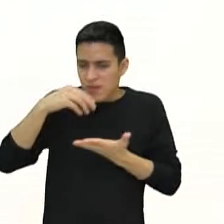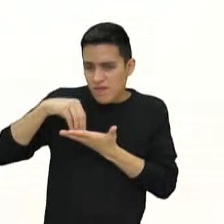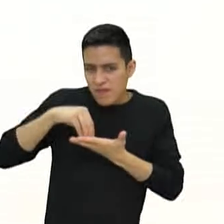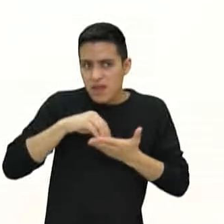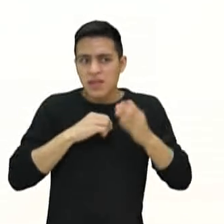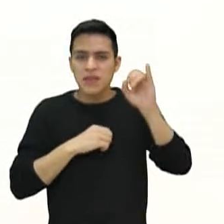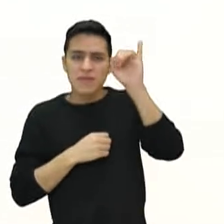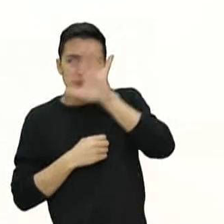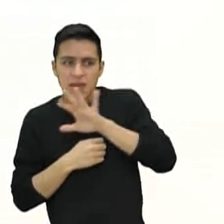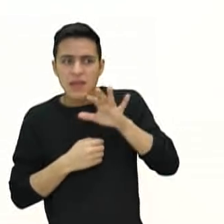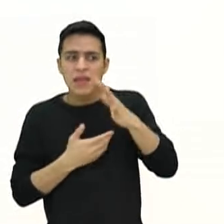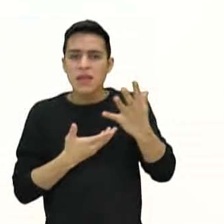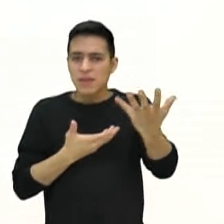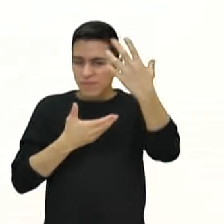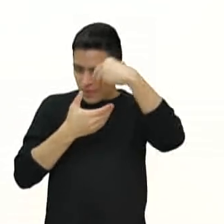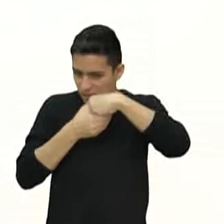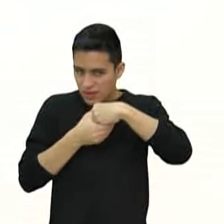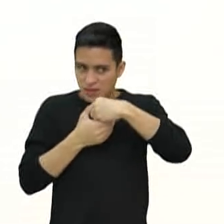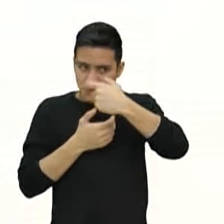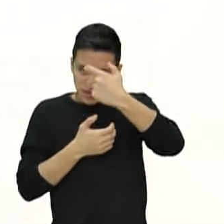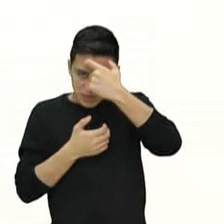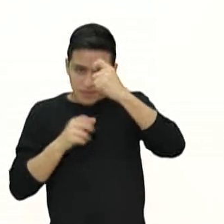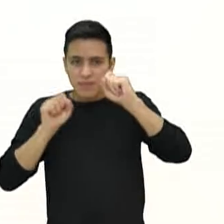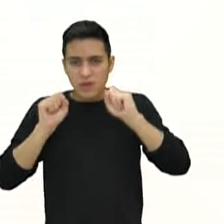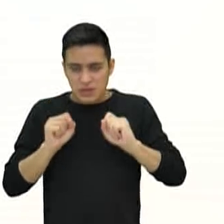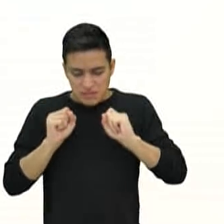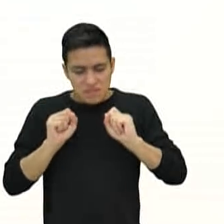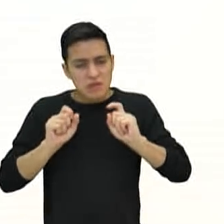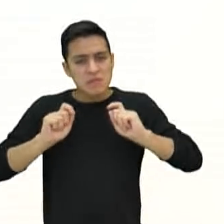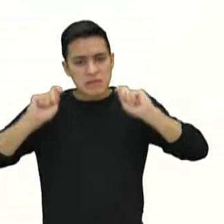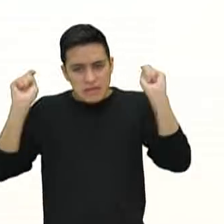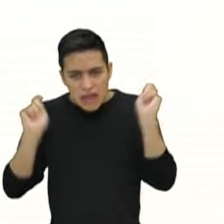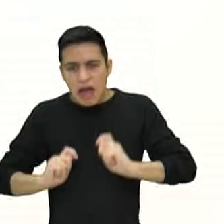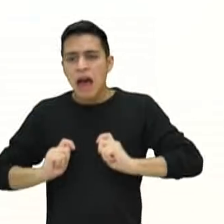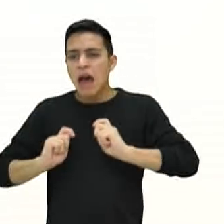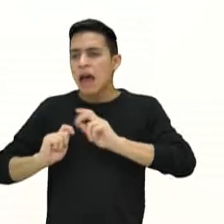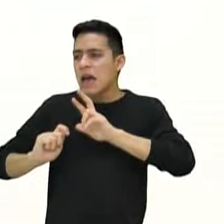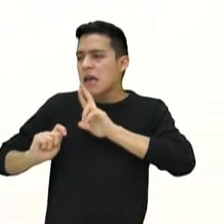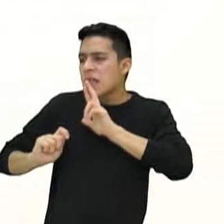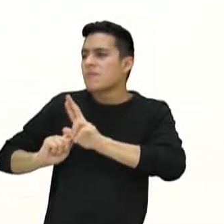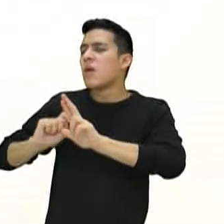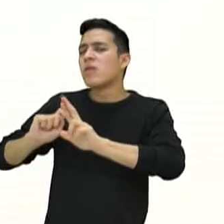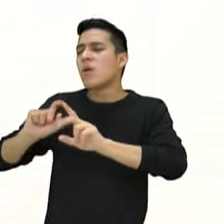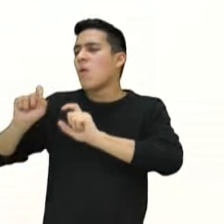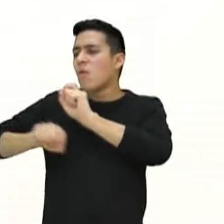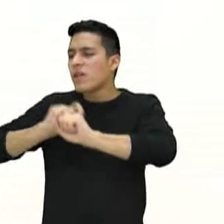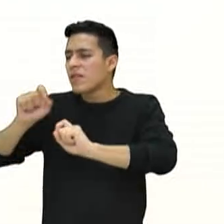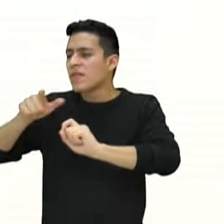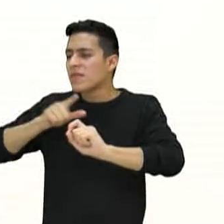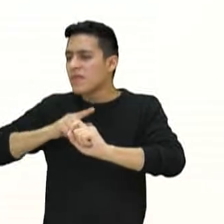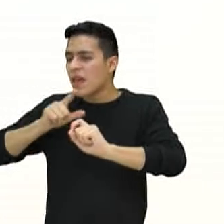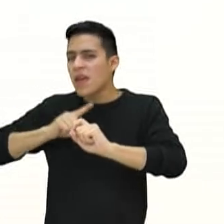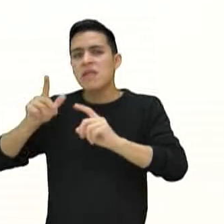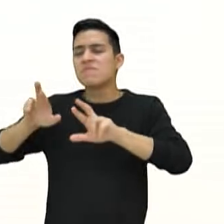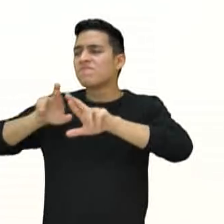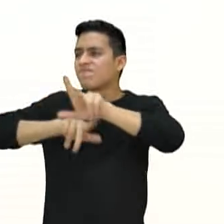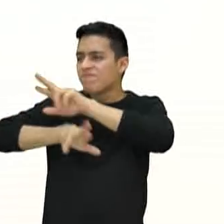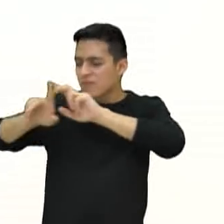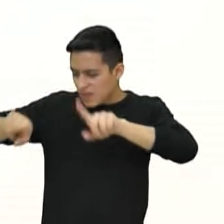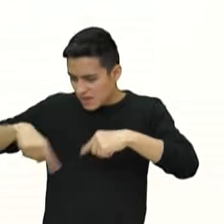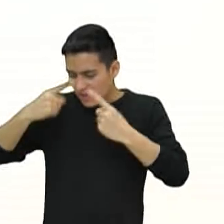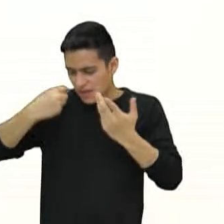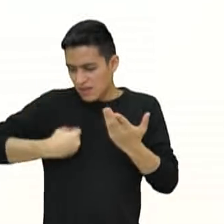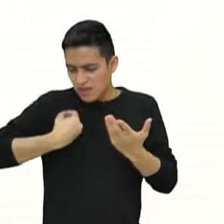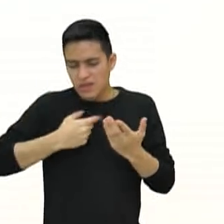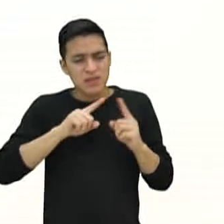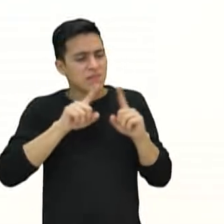elas precisam fazer parte da nossa mente para que possamos dar respostas a que se nos apresenta diuturnamente como desafios da nossa existência.